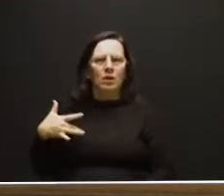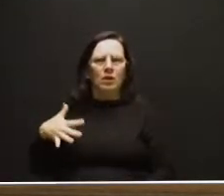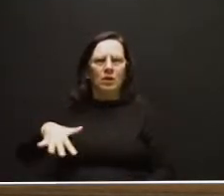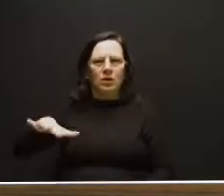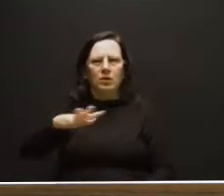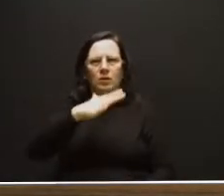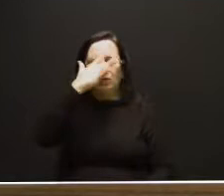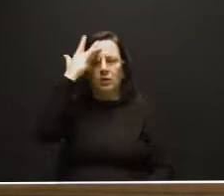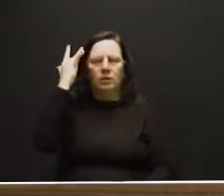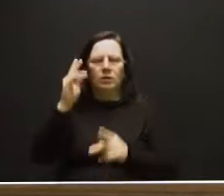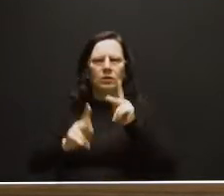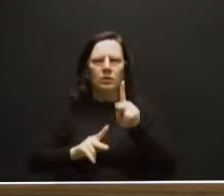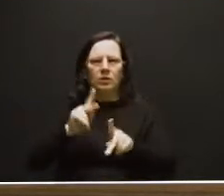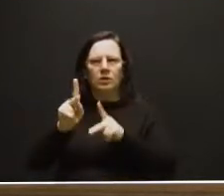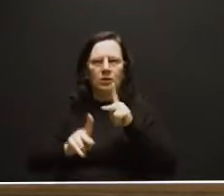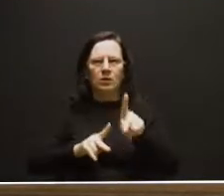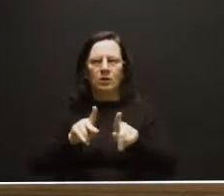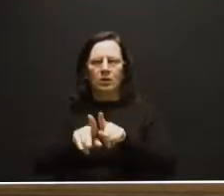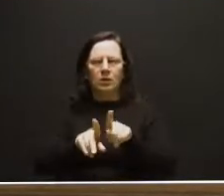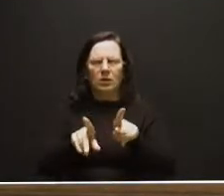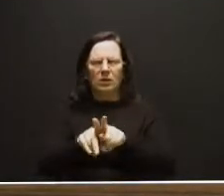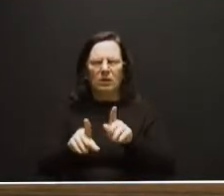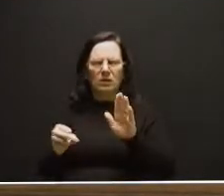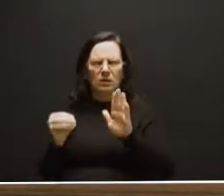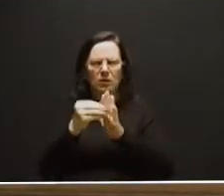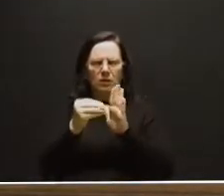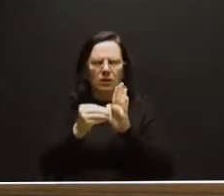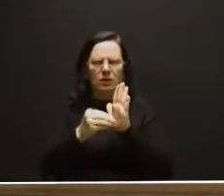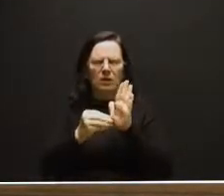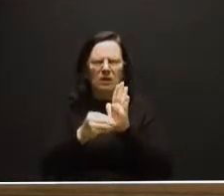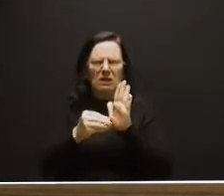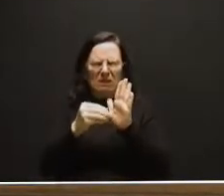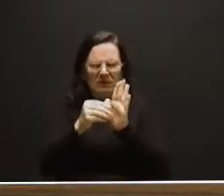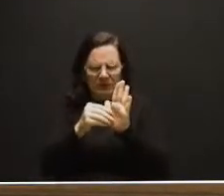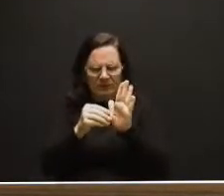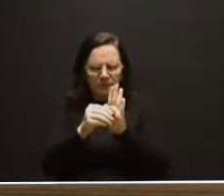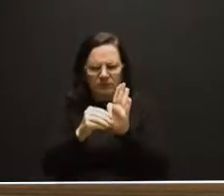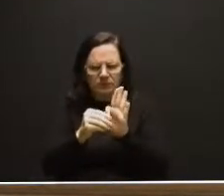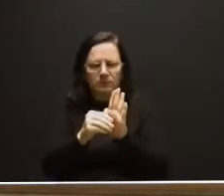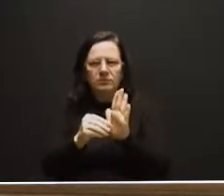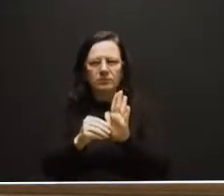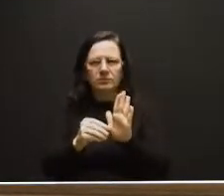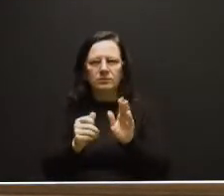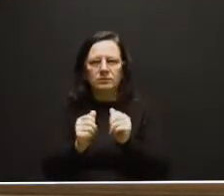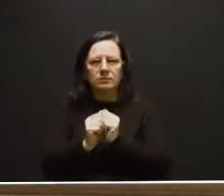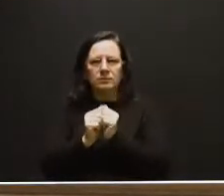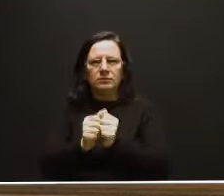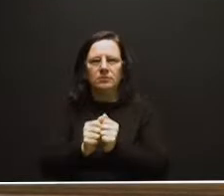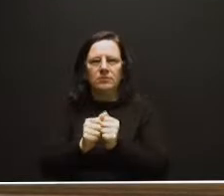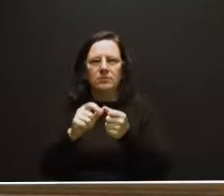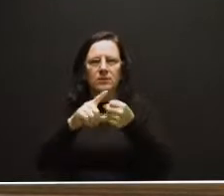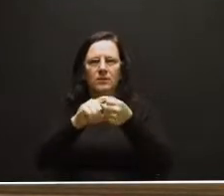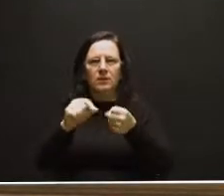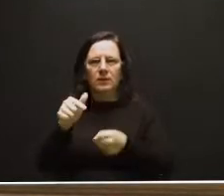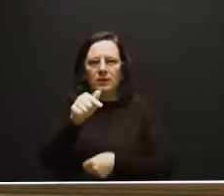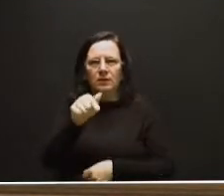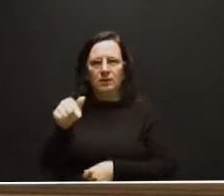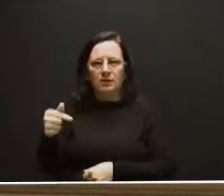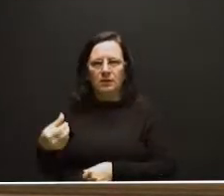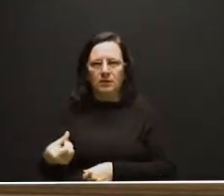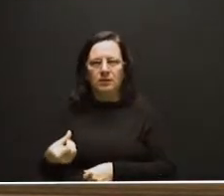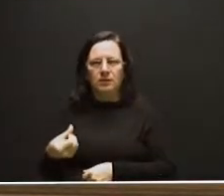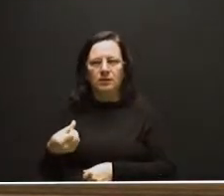município a matéria não se enquadra nas competências privativas do chefe do executivo previstas no artigo 76